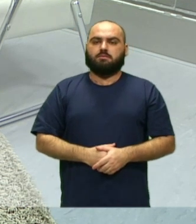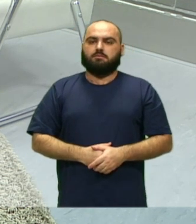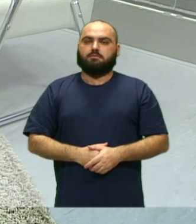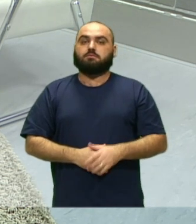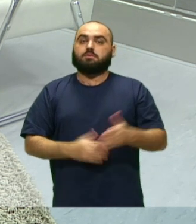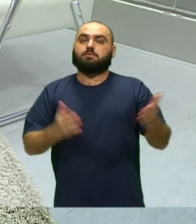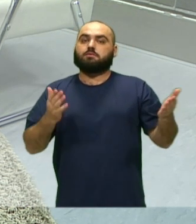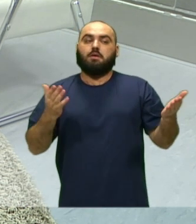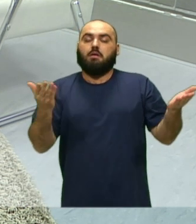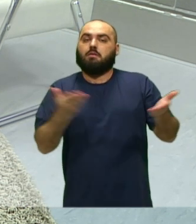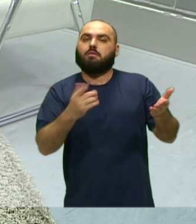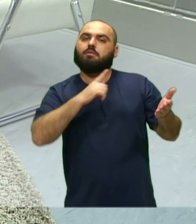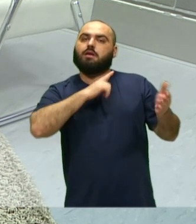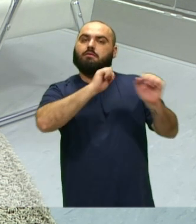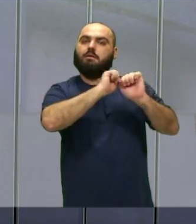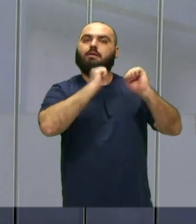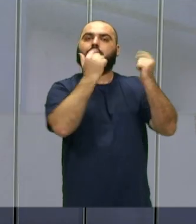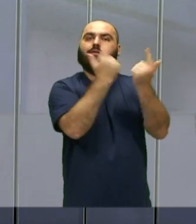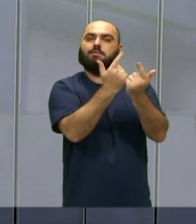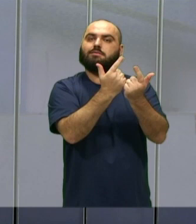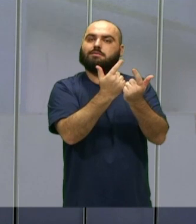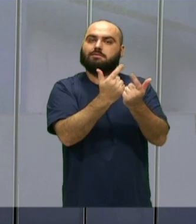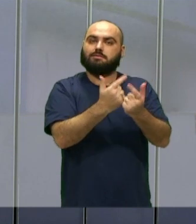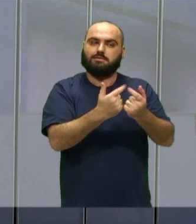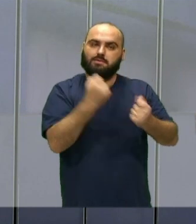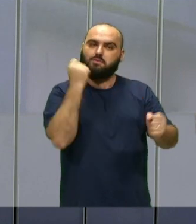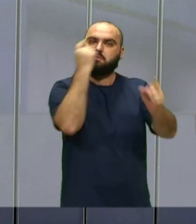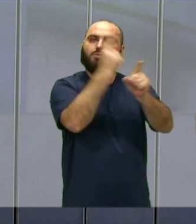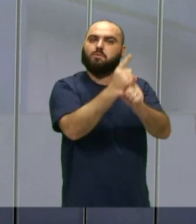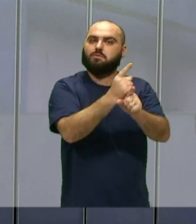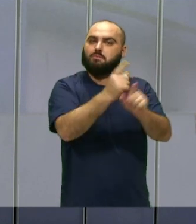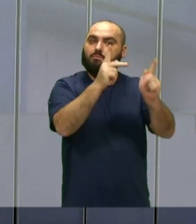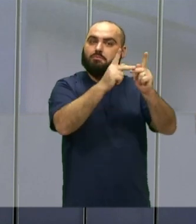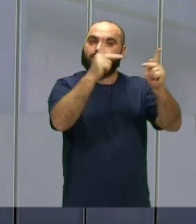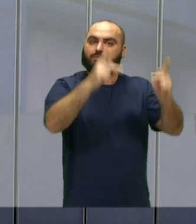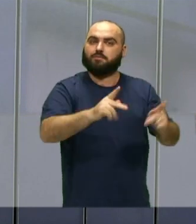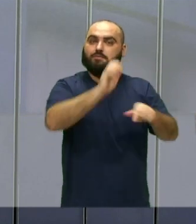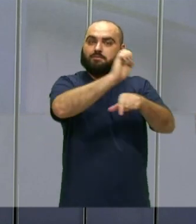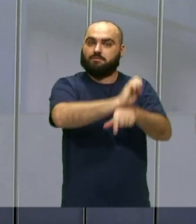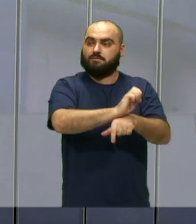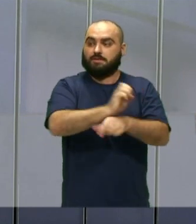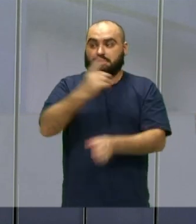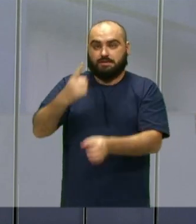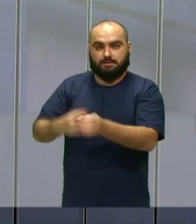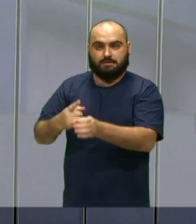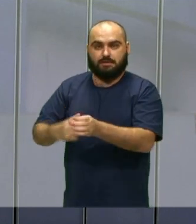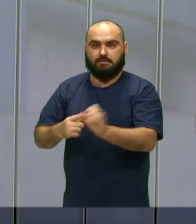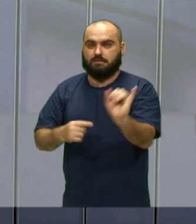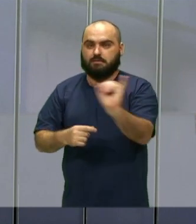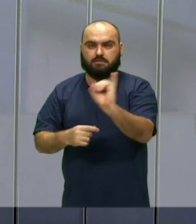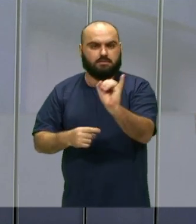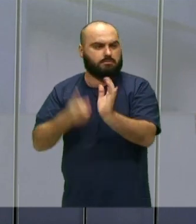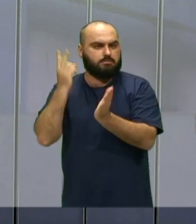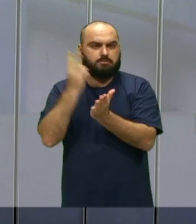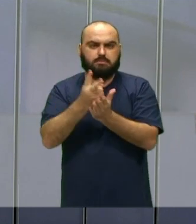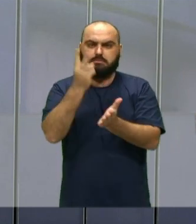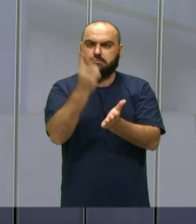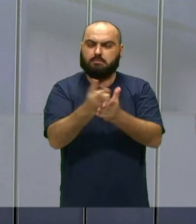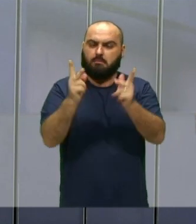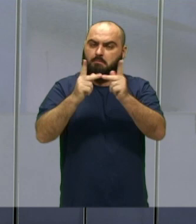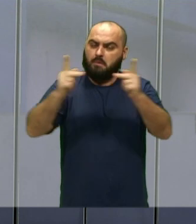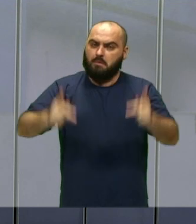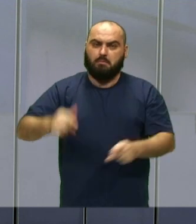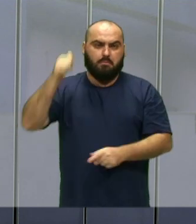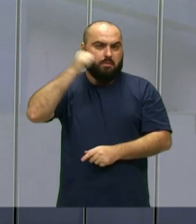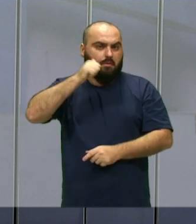Procuradoras do Estado, lá na Leste, foi muito legal. Itajaí, a nossa cidade aqui, através da Procuradoria, não tem ficado atrás em nada,